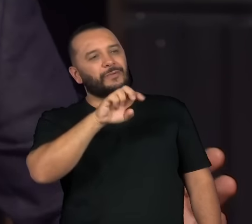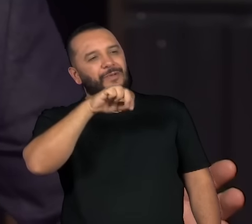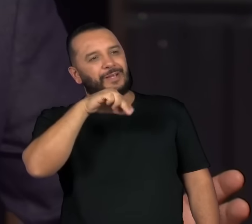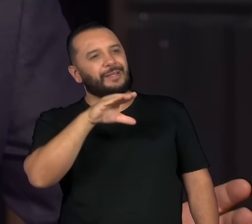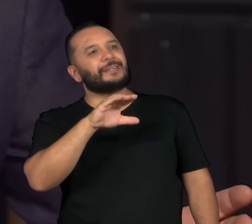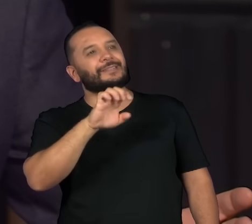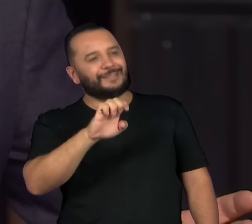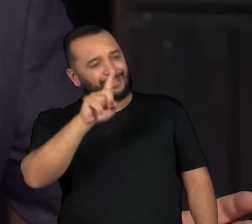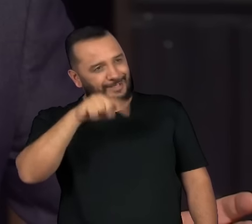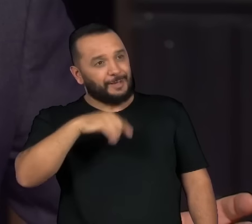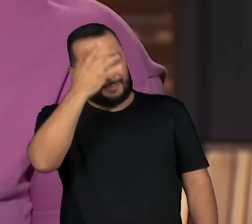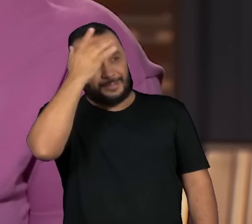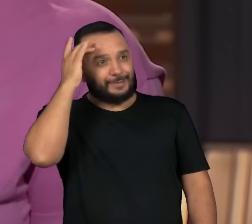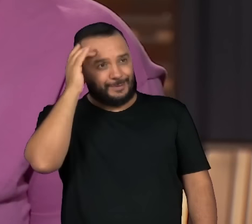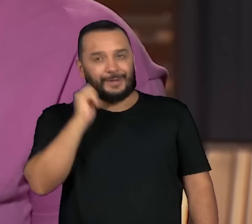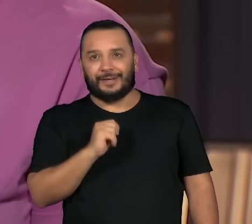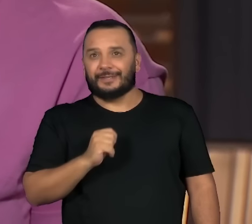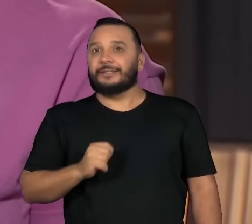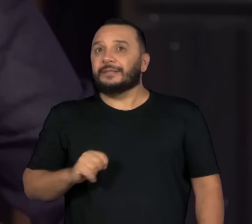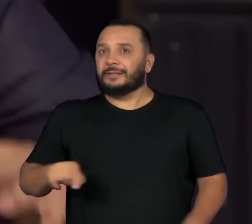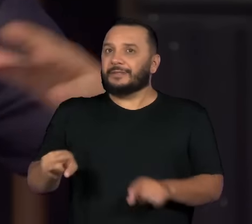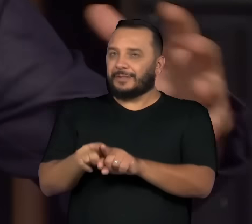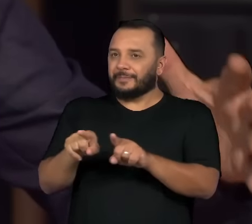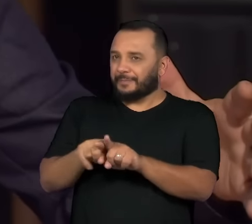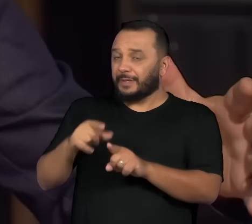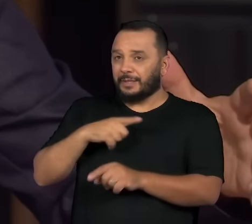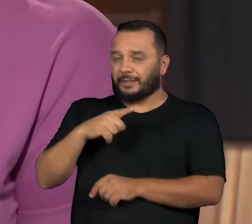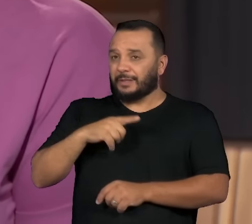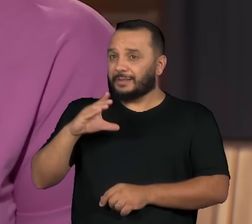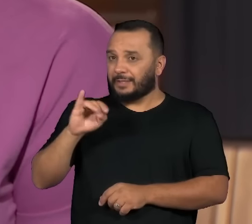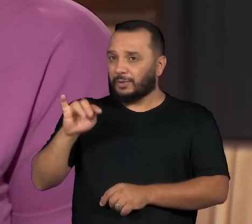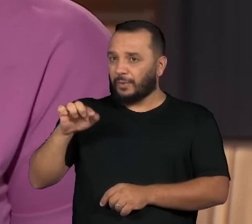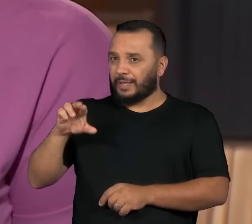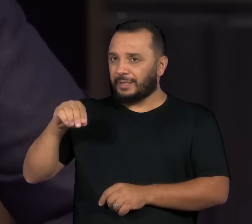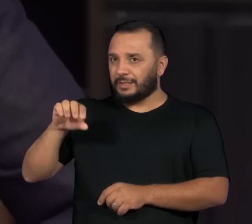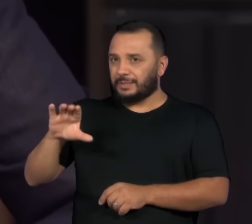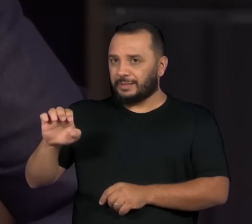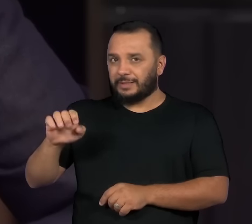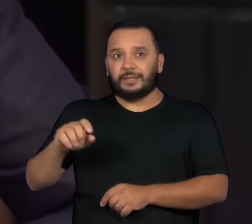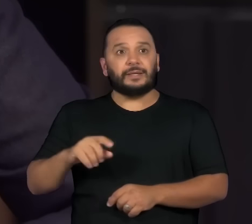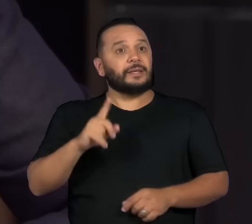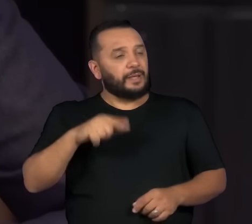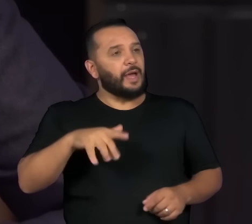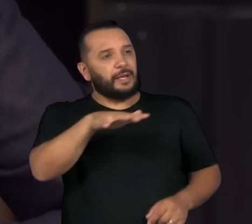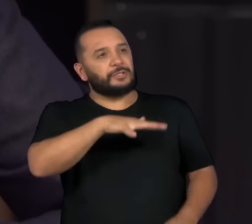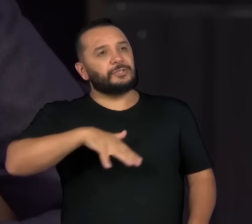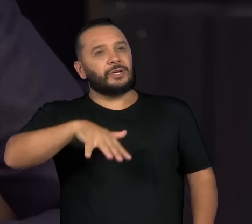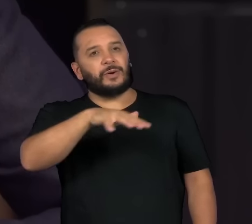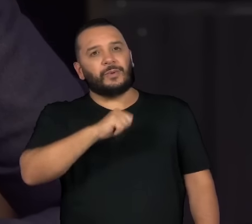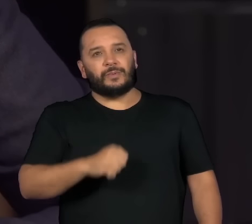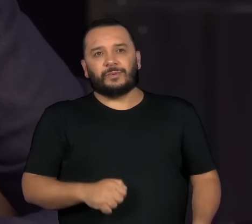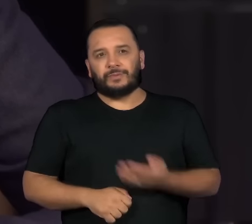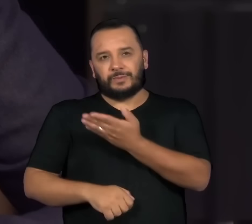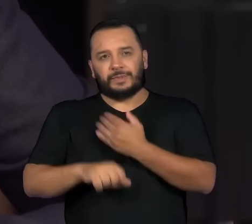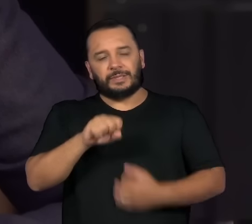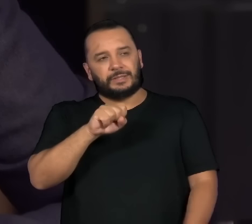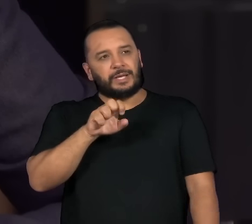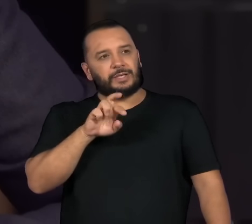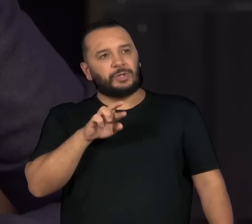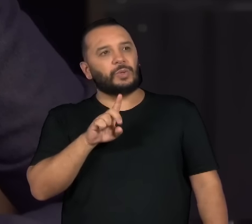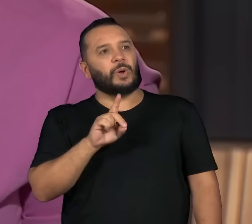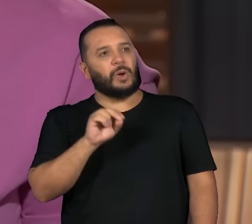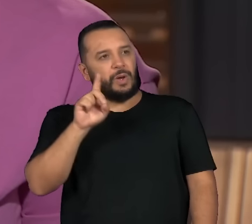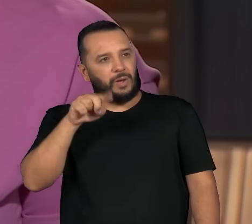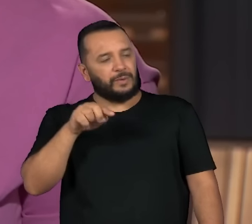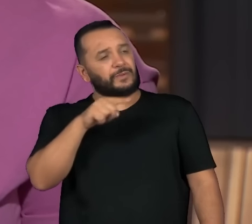e gente, claro. E Seridoense. E Seridoense, que é o Seridó. É a região. Que imagens que você tem de Currais Novos, assim, da sua